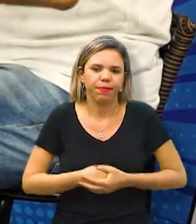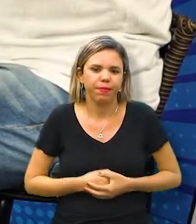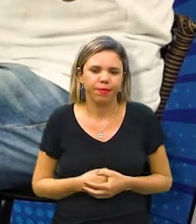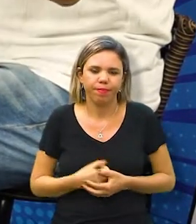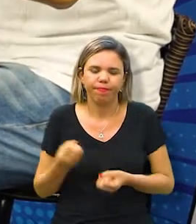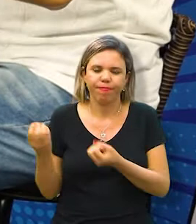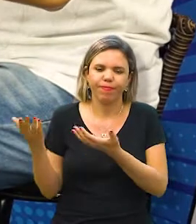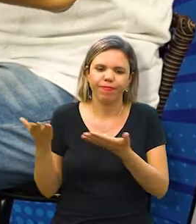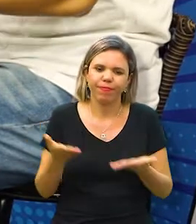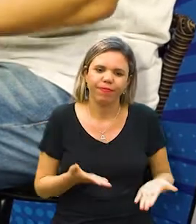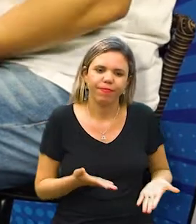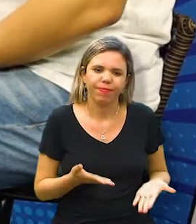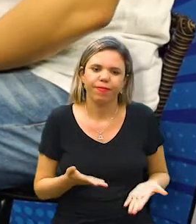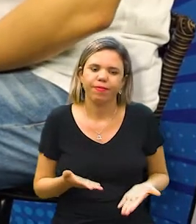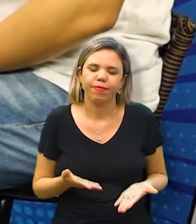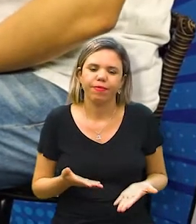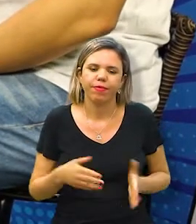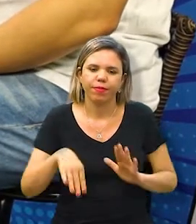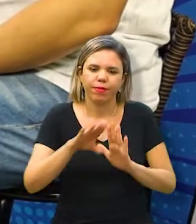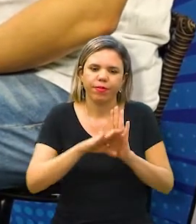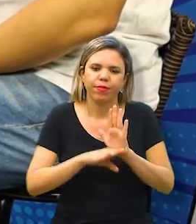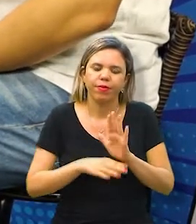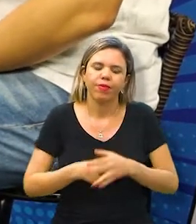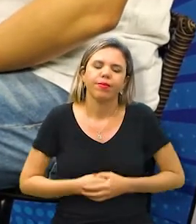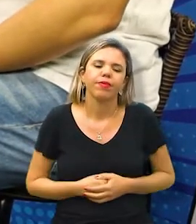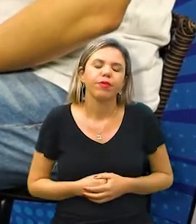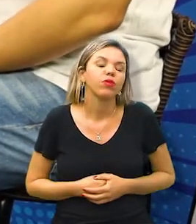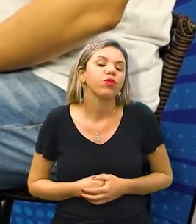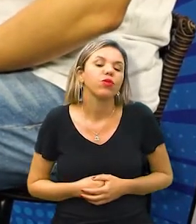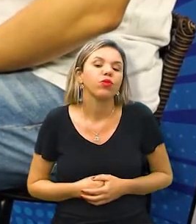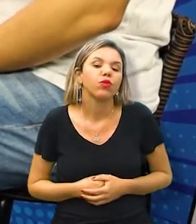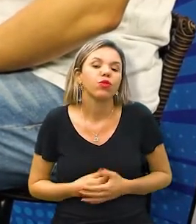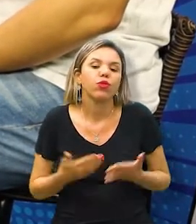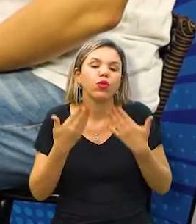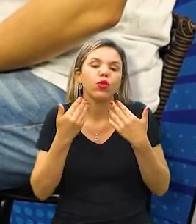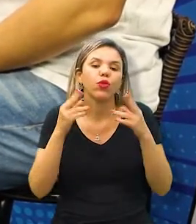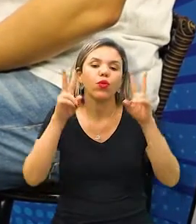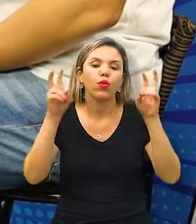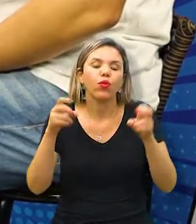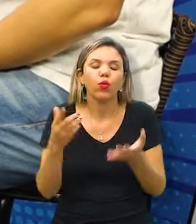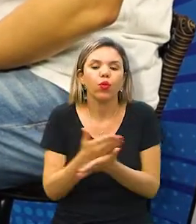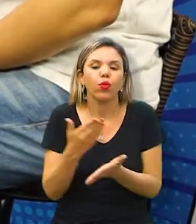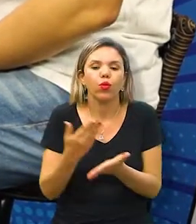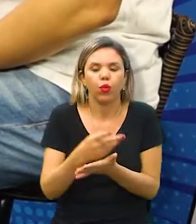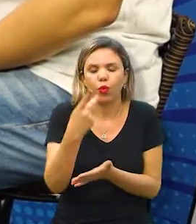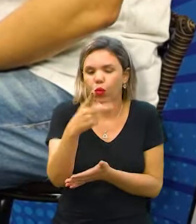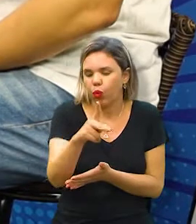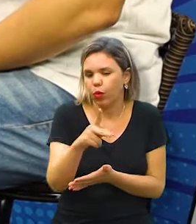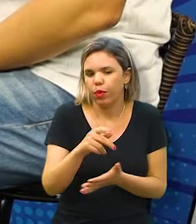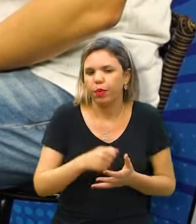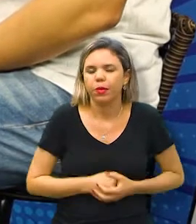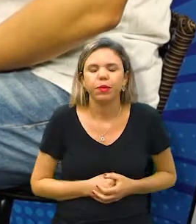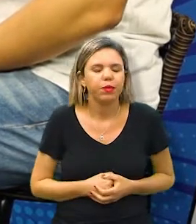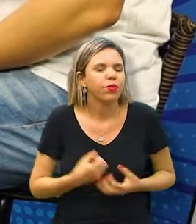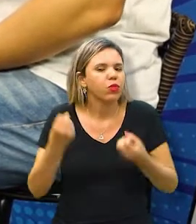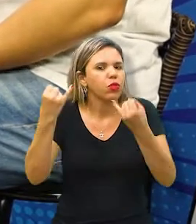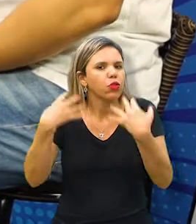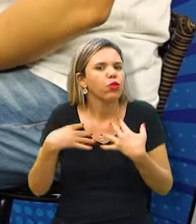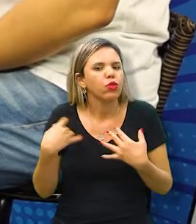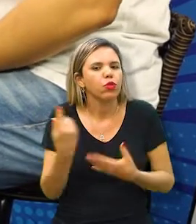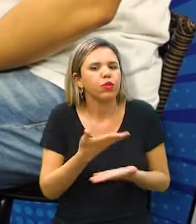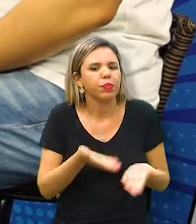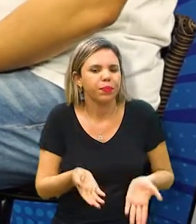Bom, seja bem-vinda ao nosso programa. E aí, a gente vai Obrigada. falar sobre um livro, o seu livro. Conta pra